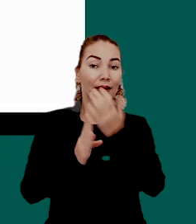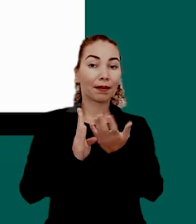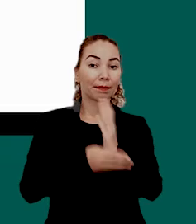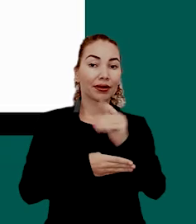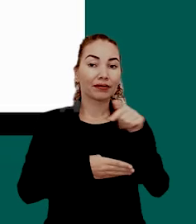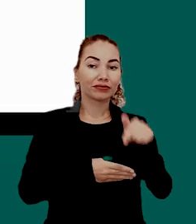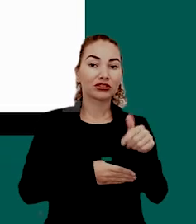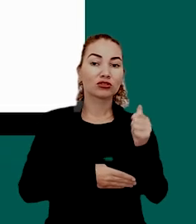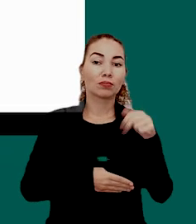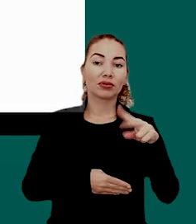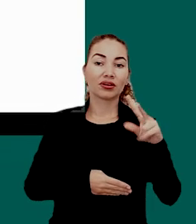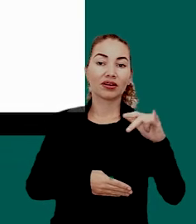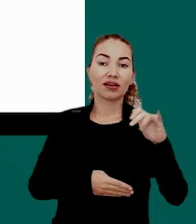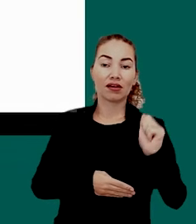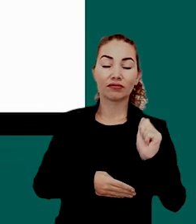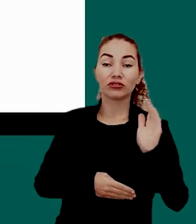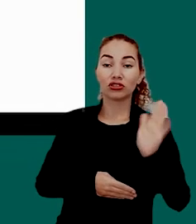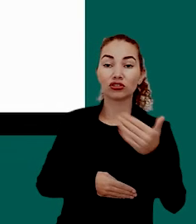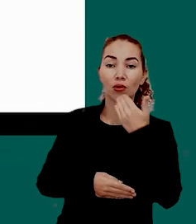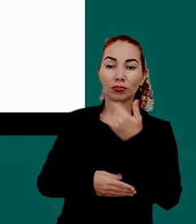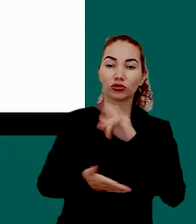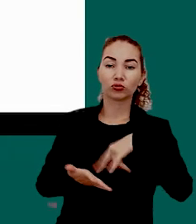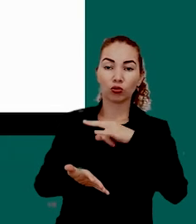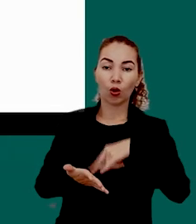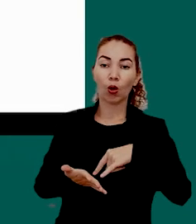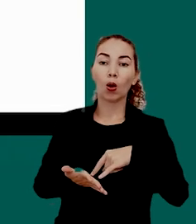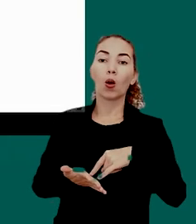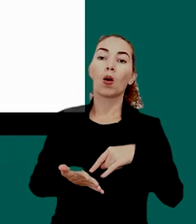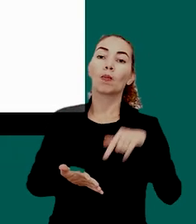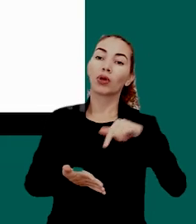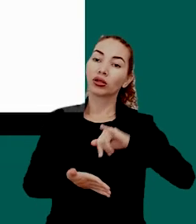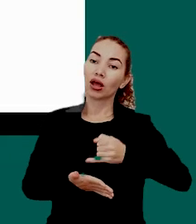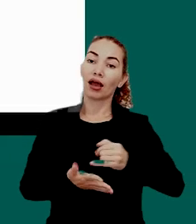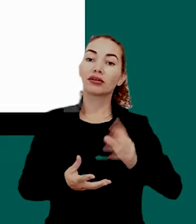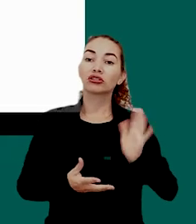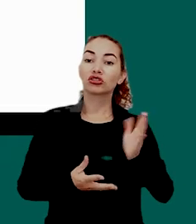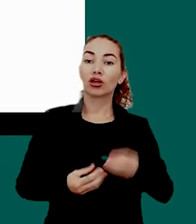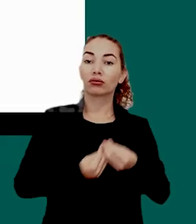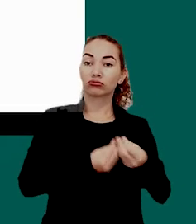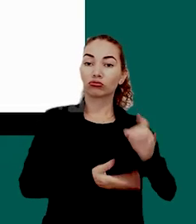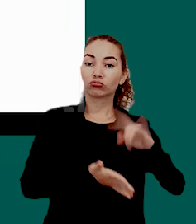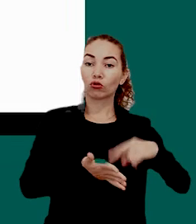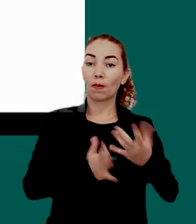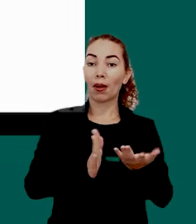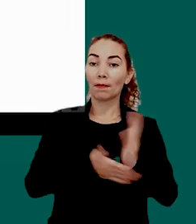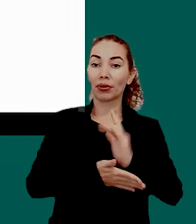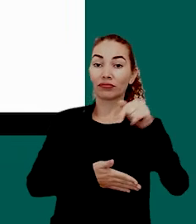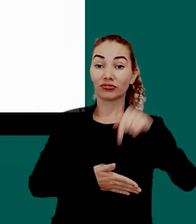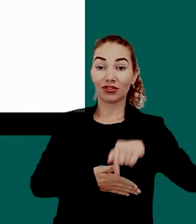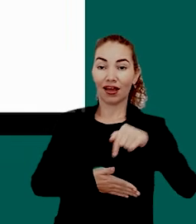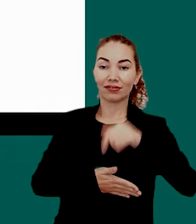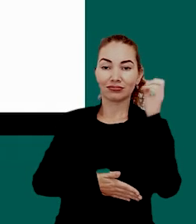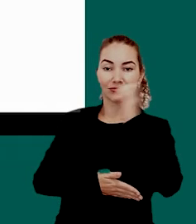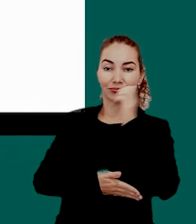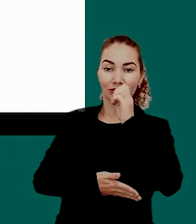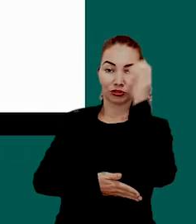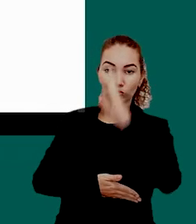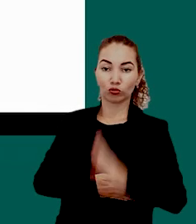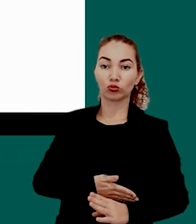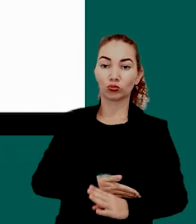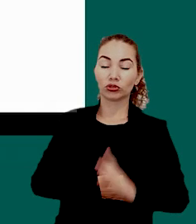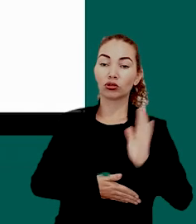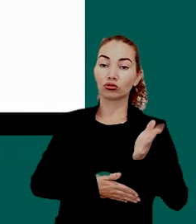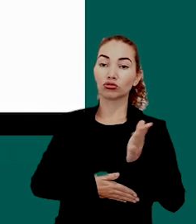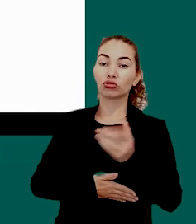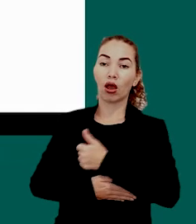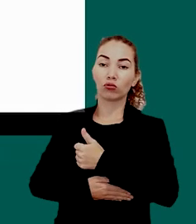pela Anvisa. A Anvisa já solicitou alguns documentos, e a Janssen já entrou com alguns documentos para aprovação emergencial no nosso país. Iniciaram fase 1 e